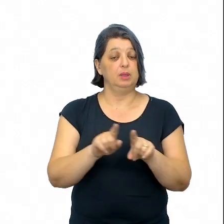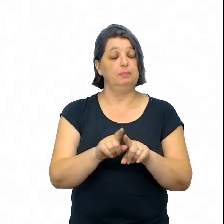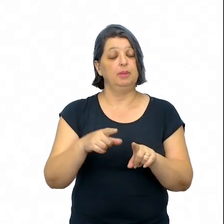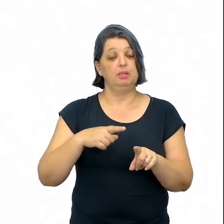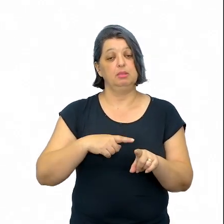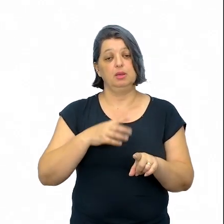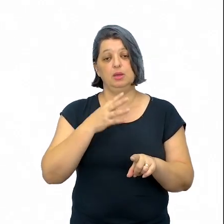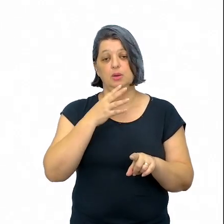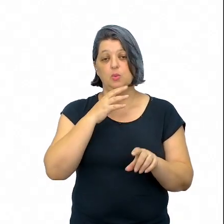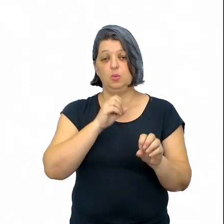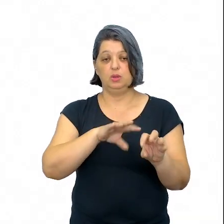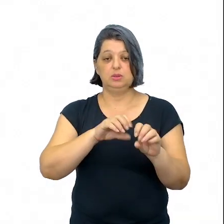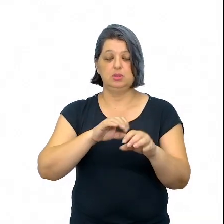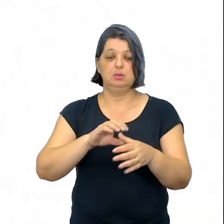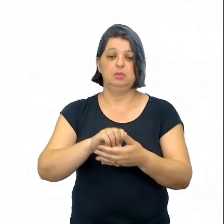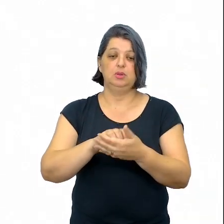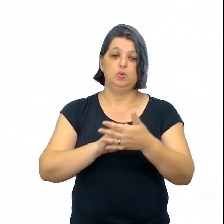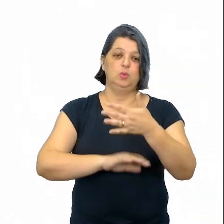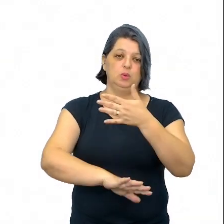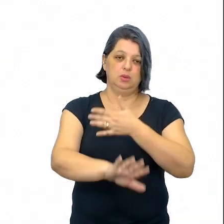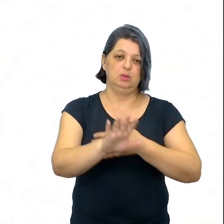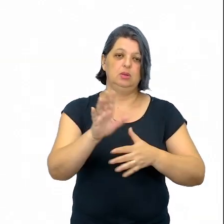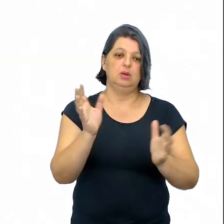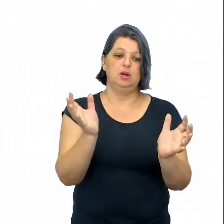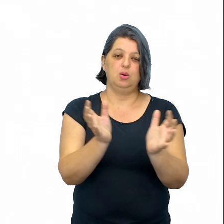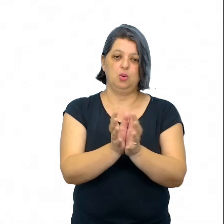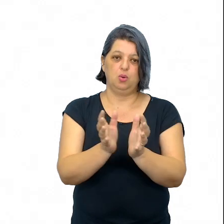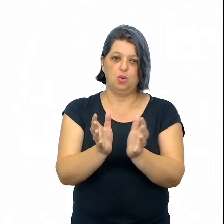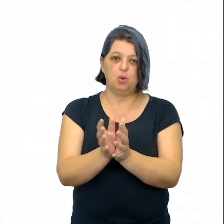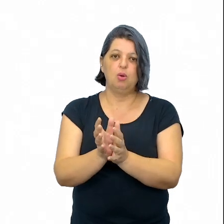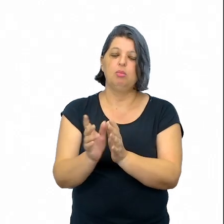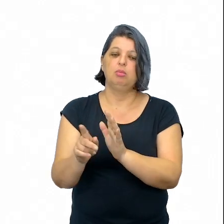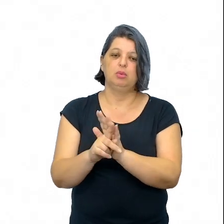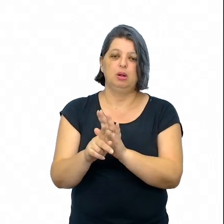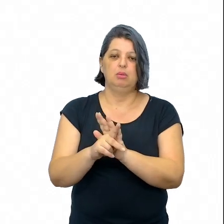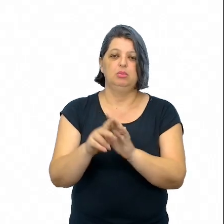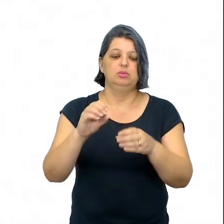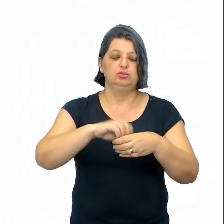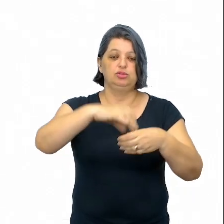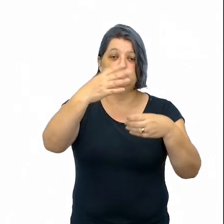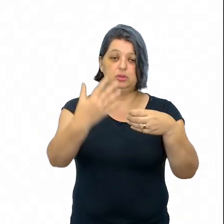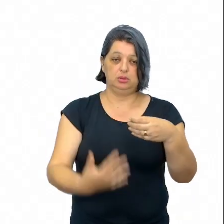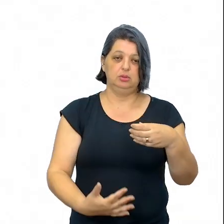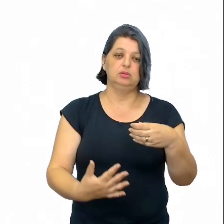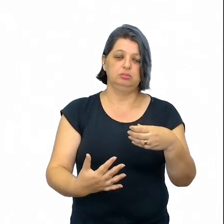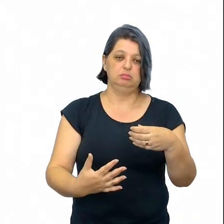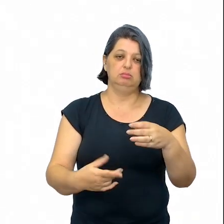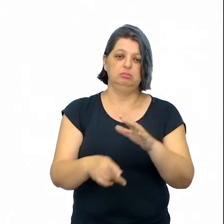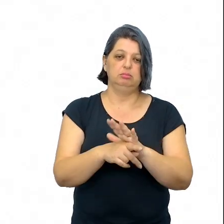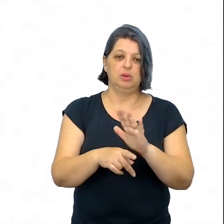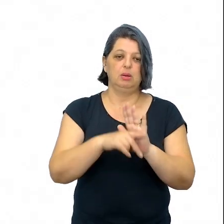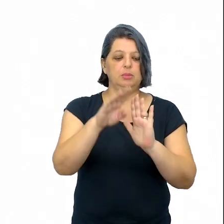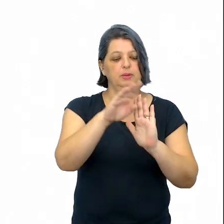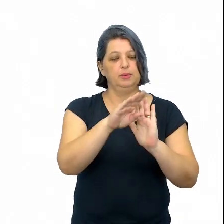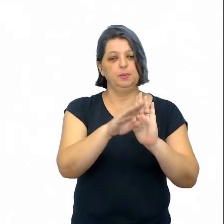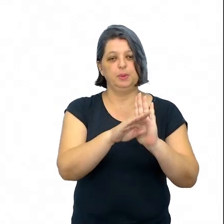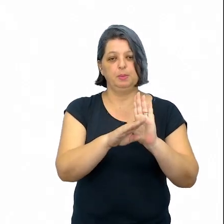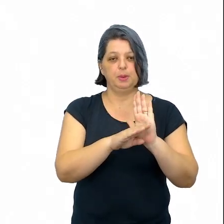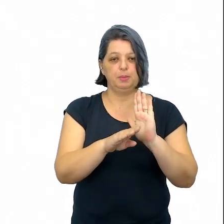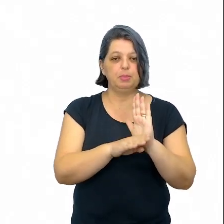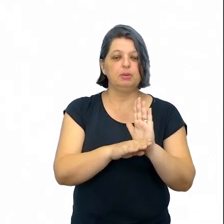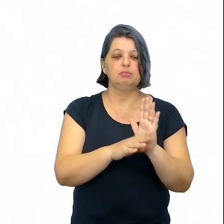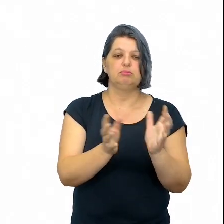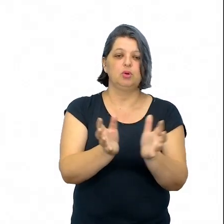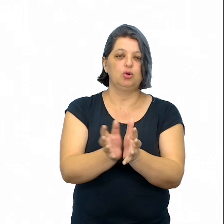curricular, que diz respeito ao conjunto de conteúdos que se devem ser ensinados em determinados níveis da organização escolar. Então, quando eu